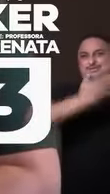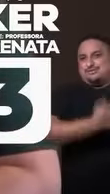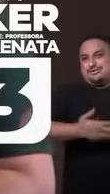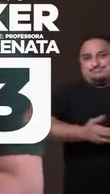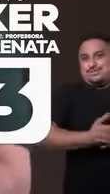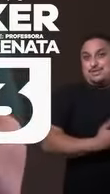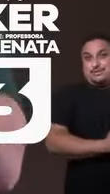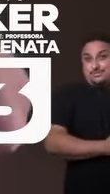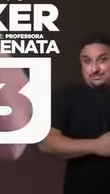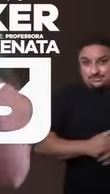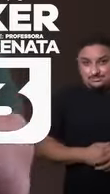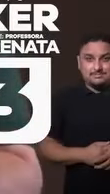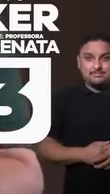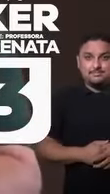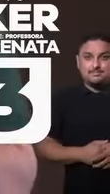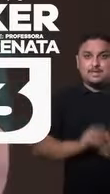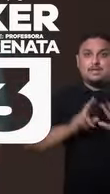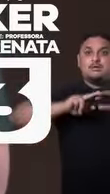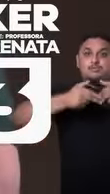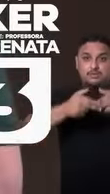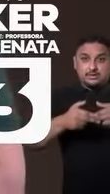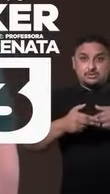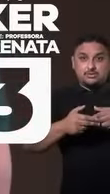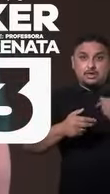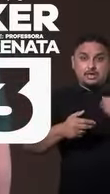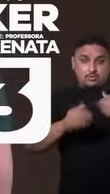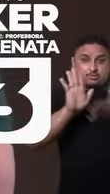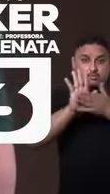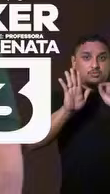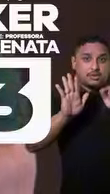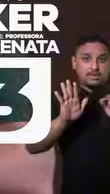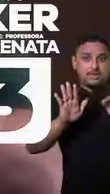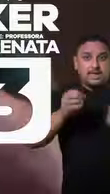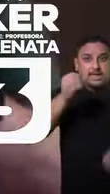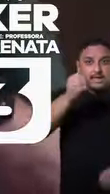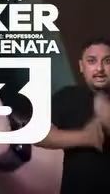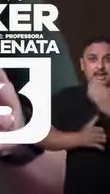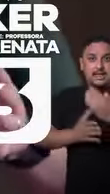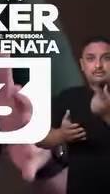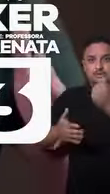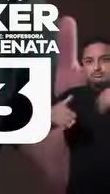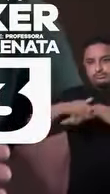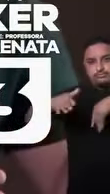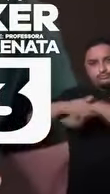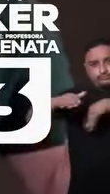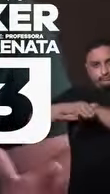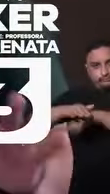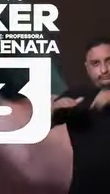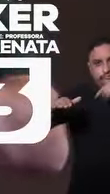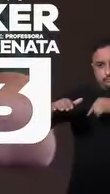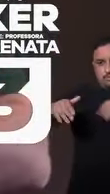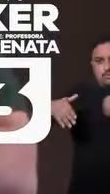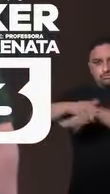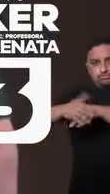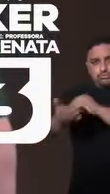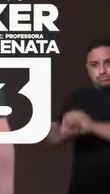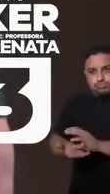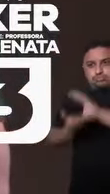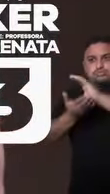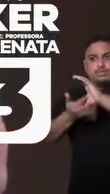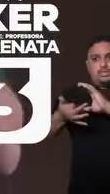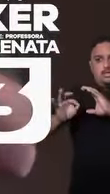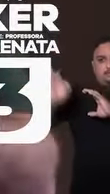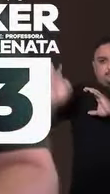Para isso, nós temos a opção do Fundo Municipal da Educação Infantil. Nós vamos garantir recursos no orçamento, na ordem